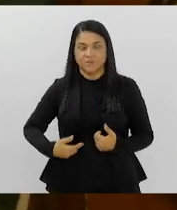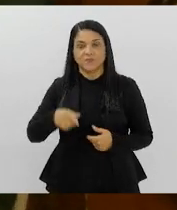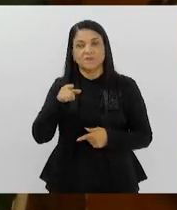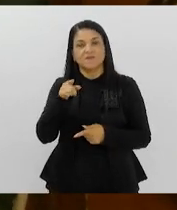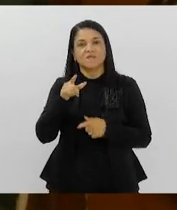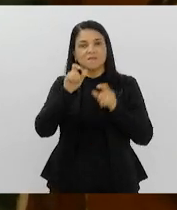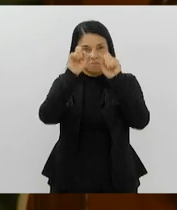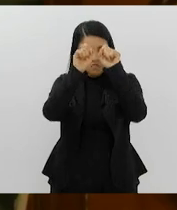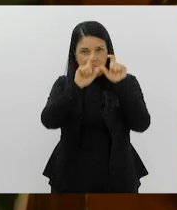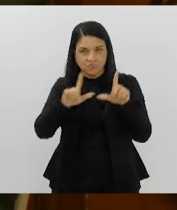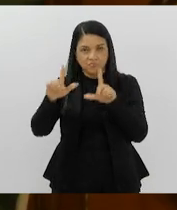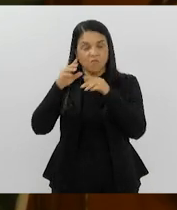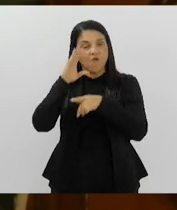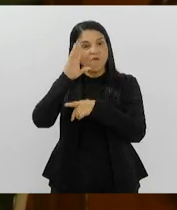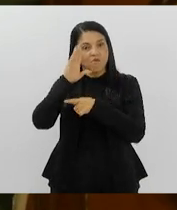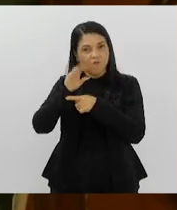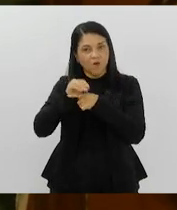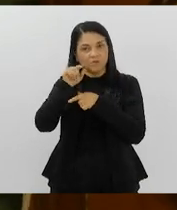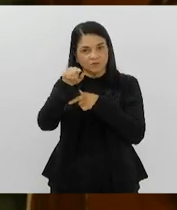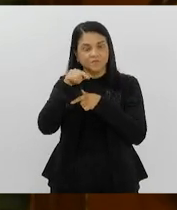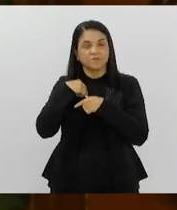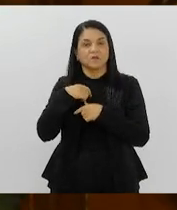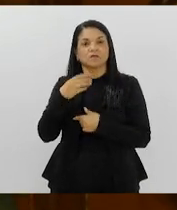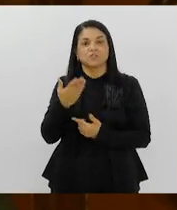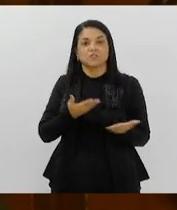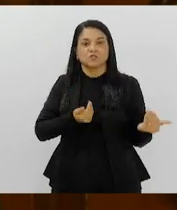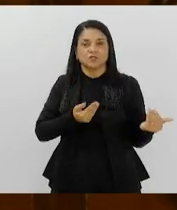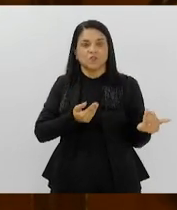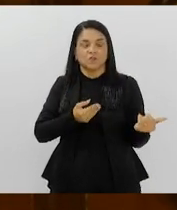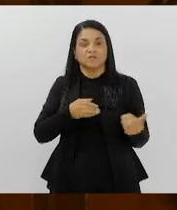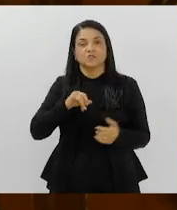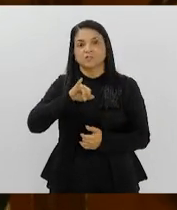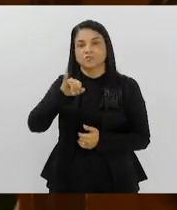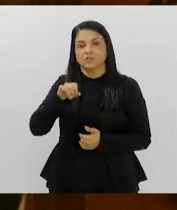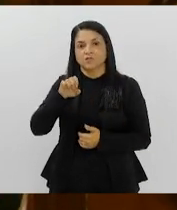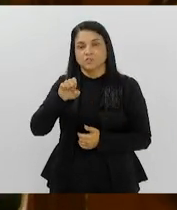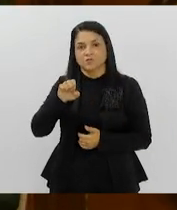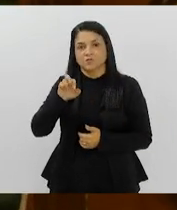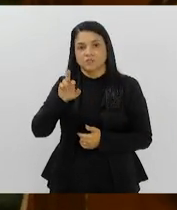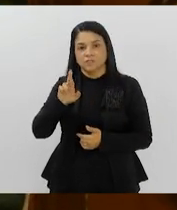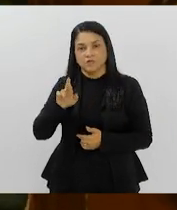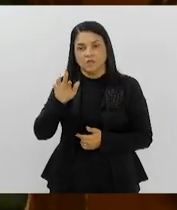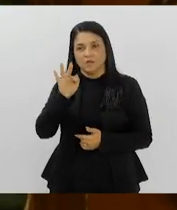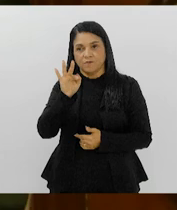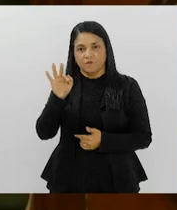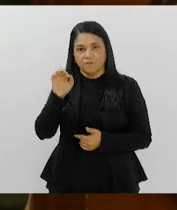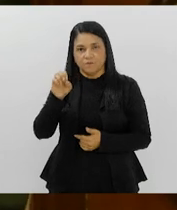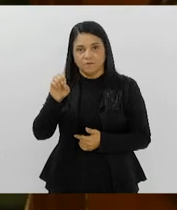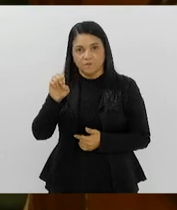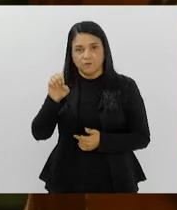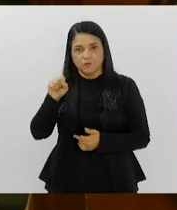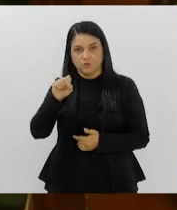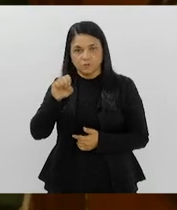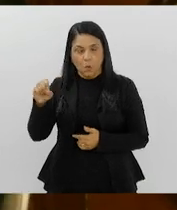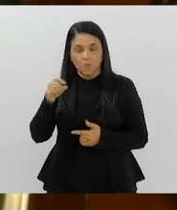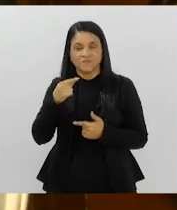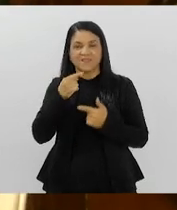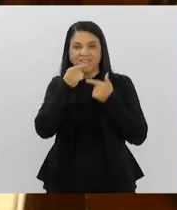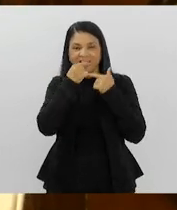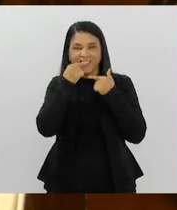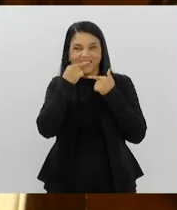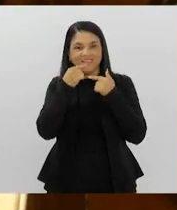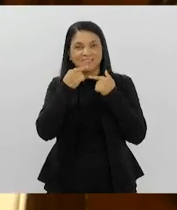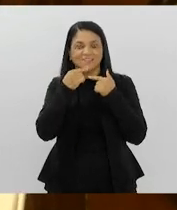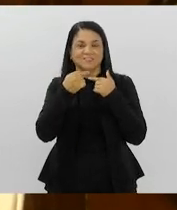esse jovem é o Jefferson. Se você vê na primeira fotografia, ele estava ali banguela, né, a janelinha aberta, e depois